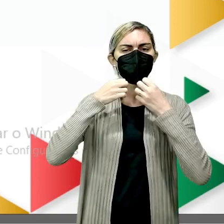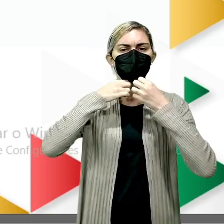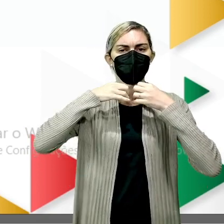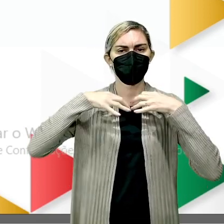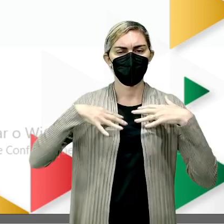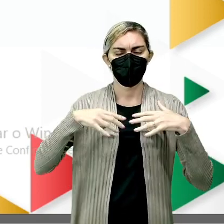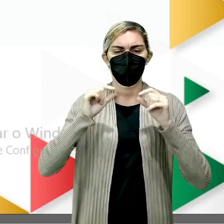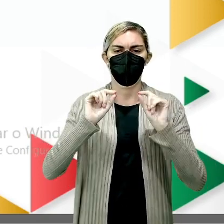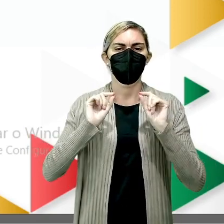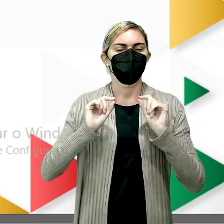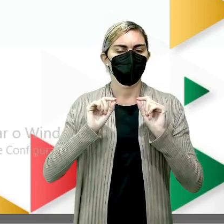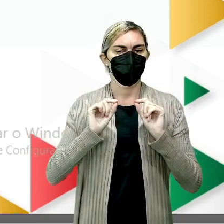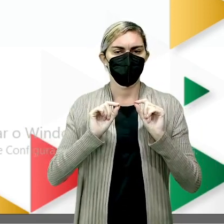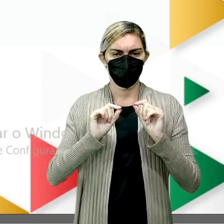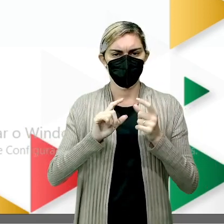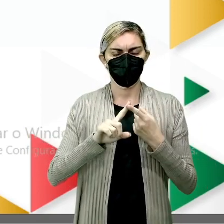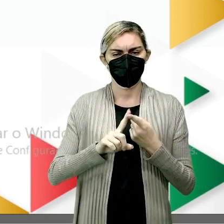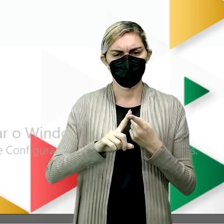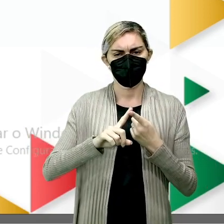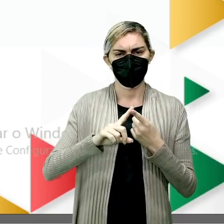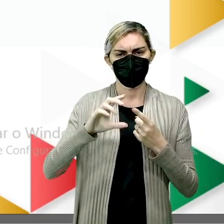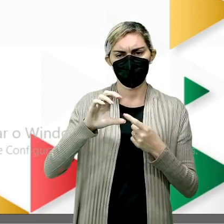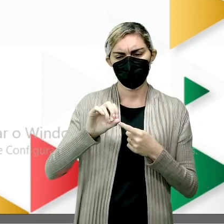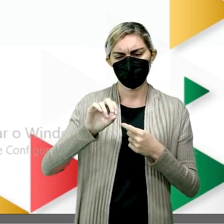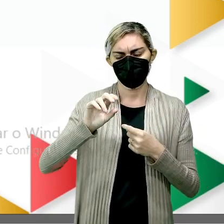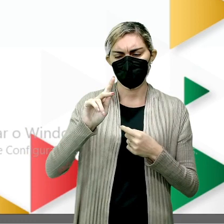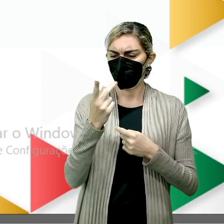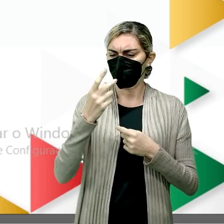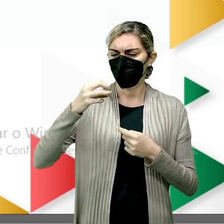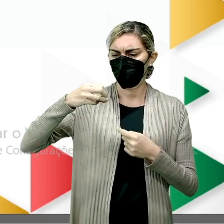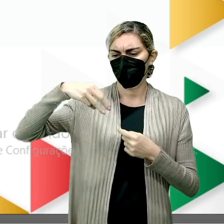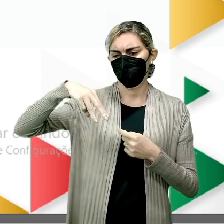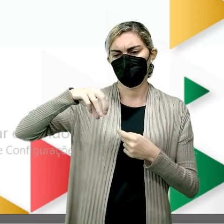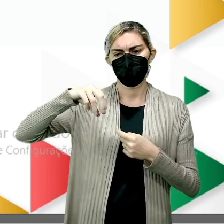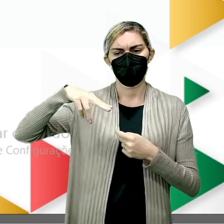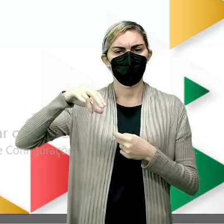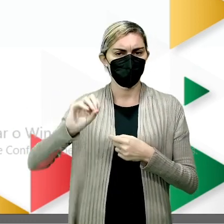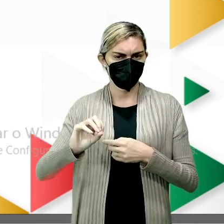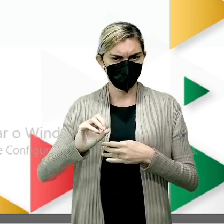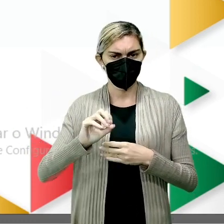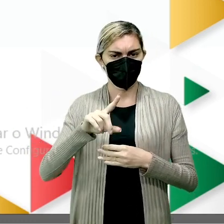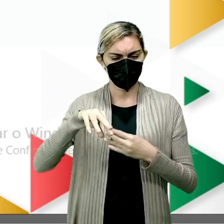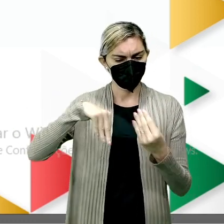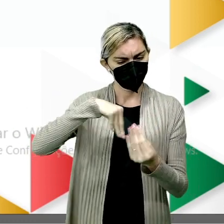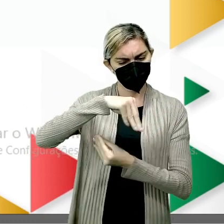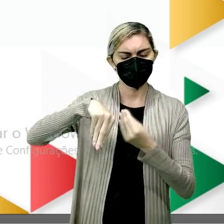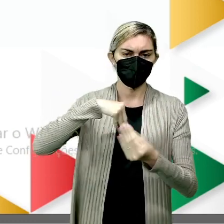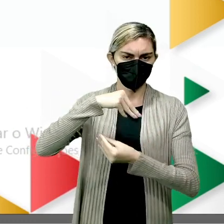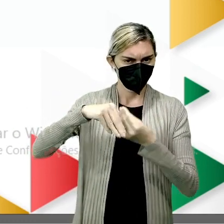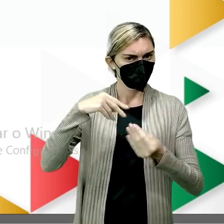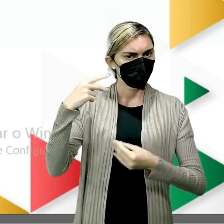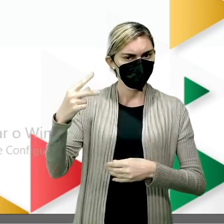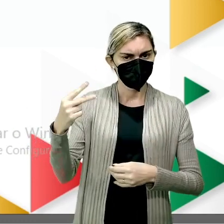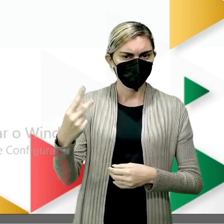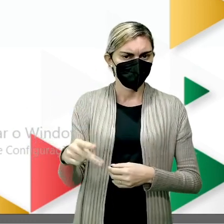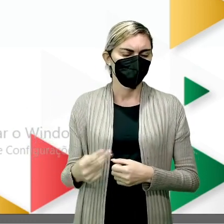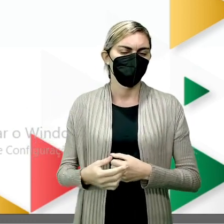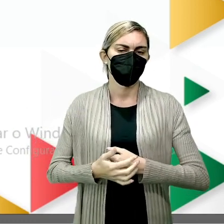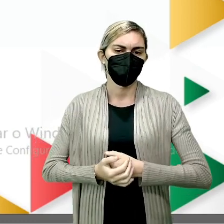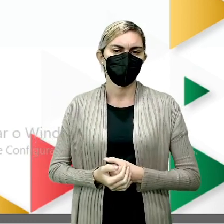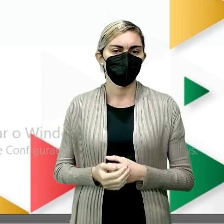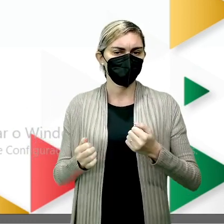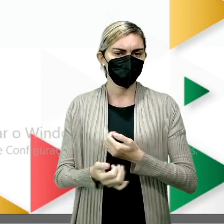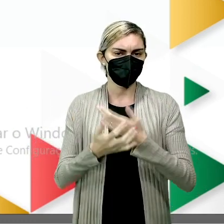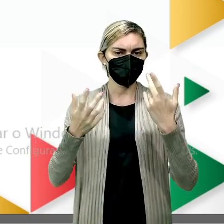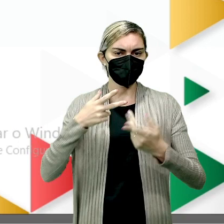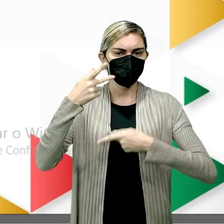substâncias que são conhecidas como hormônios. Essas substâncias aí, quando